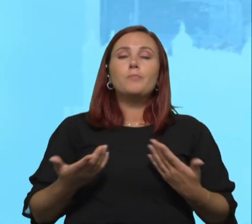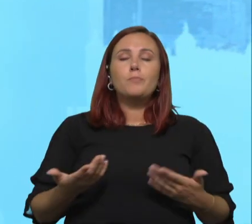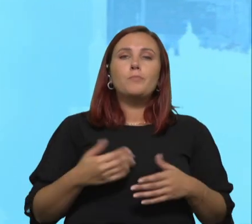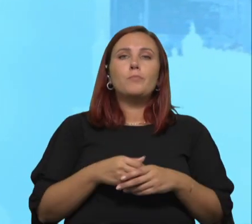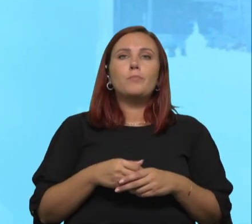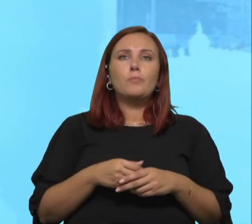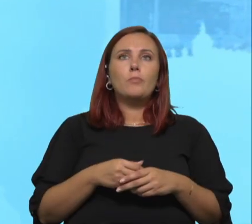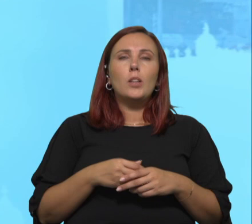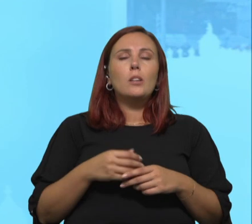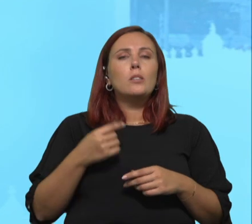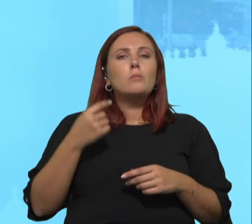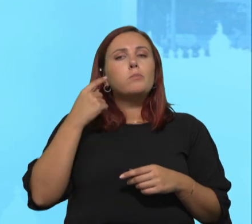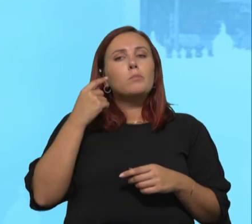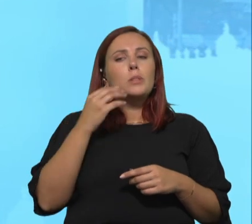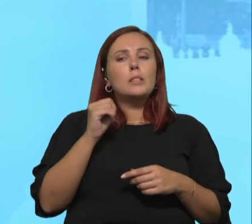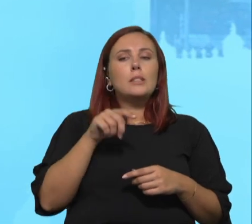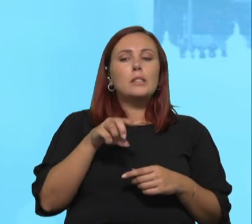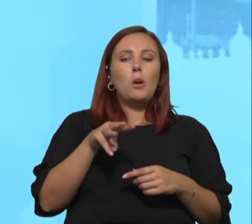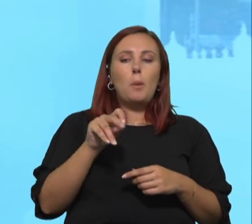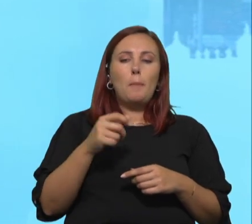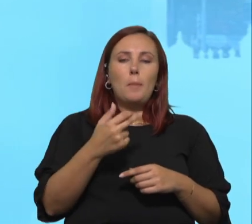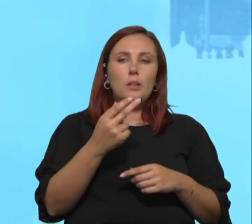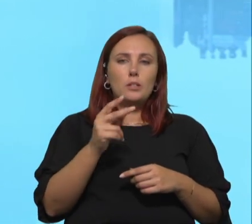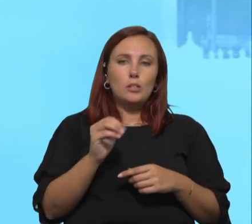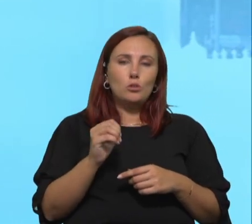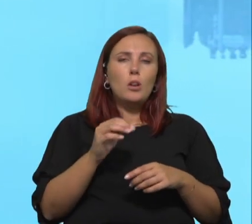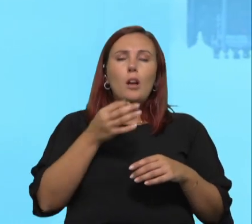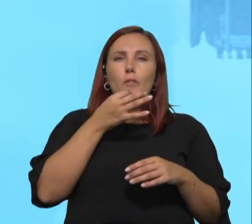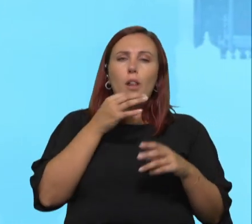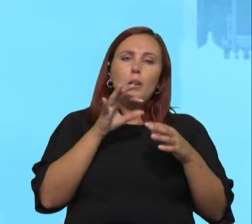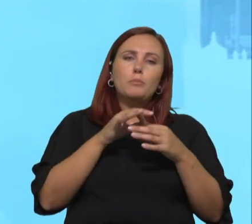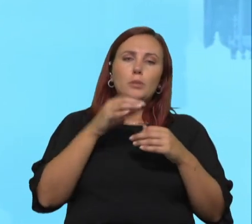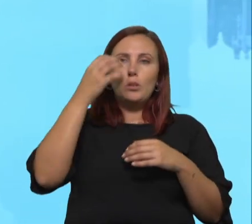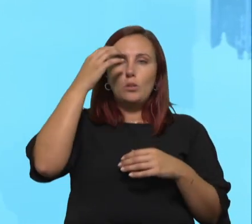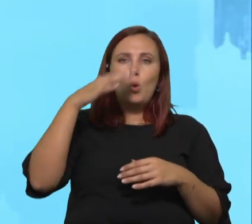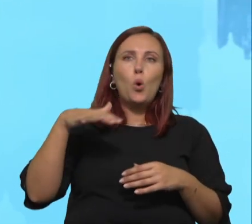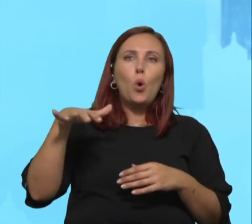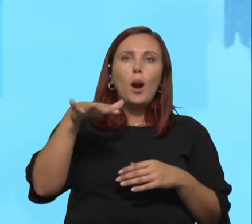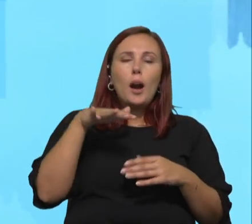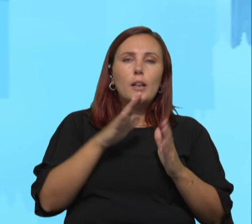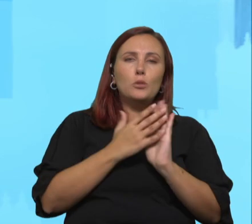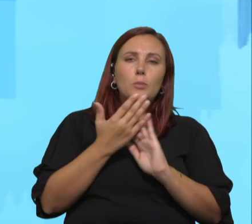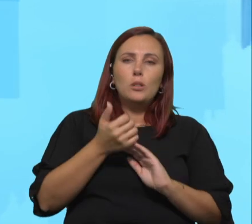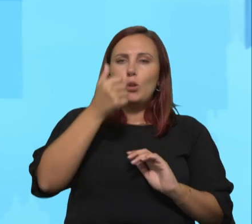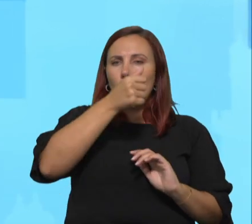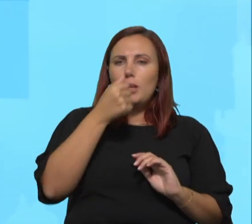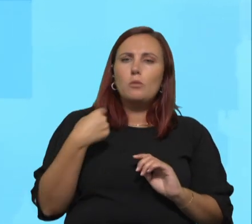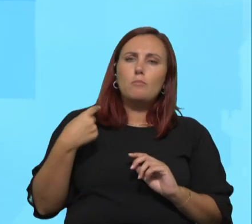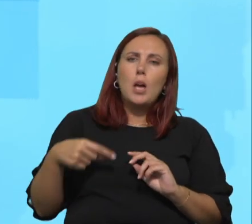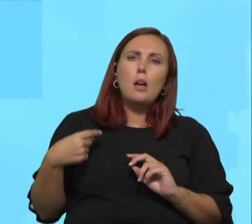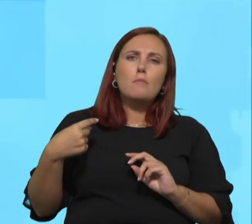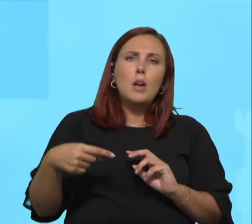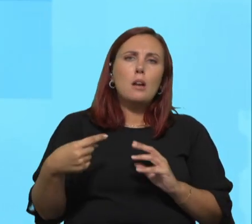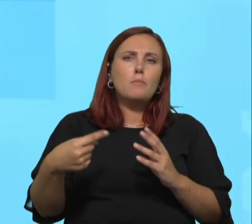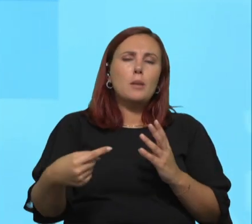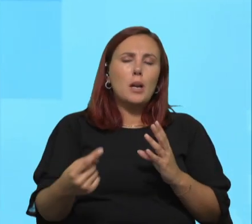São Mateus falar do reino de Deus e da promessa. Domingo após domingo. Domingo após domingo temos vindo São